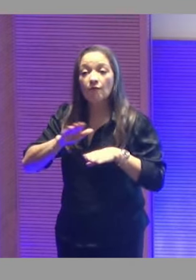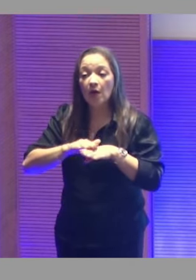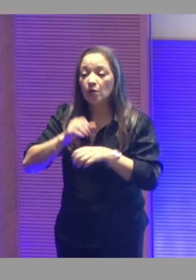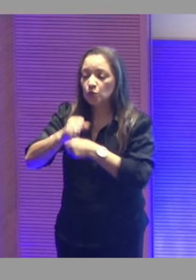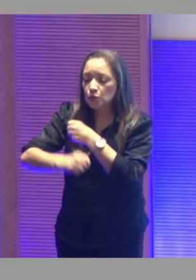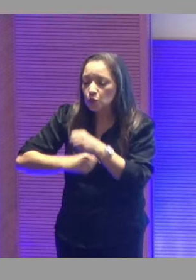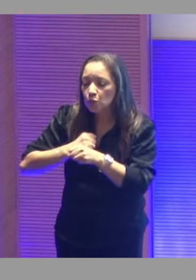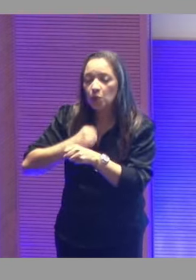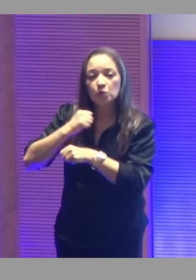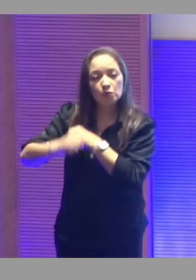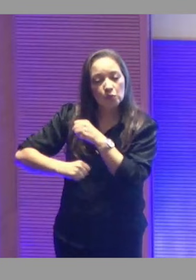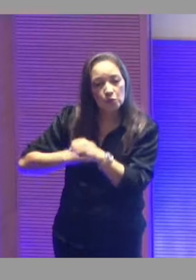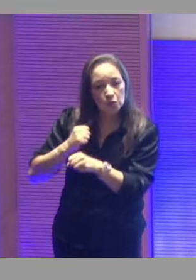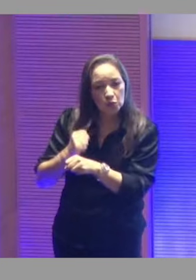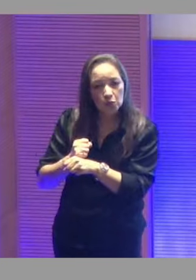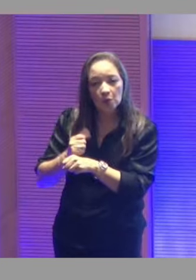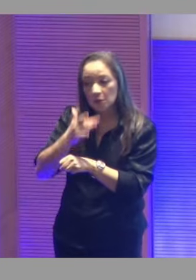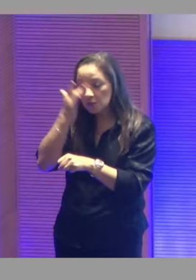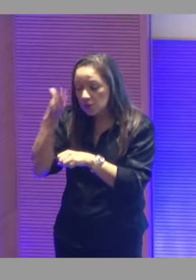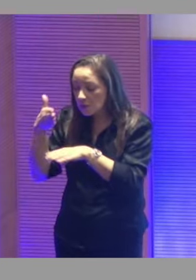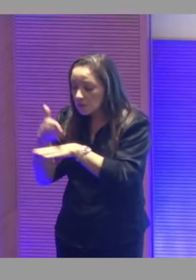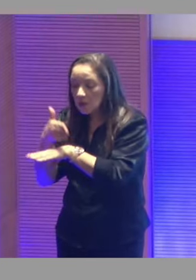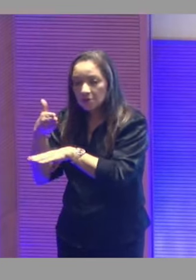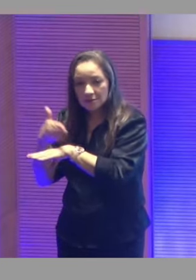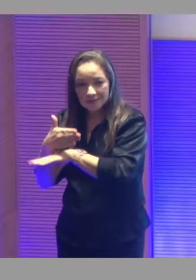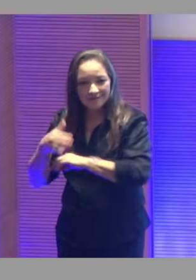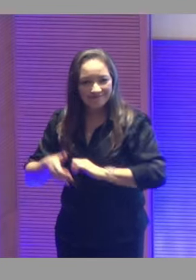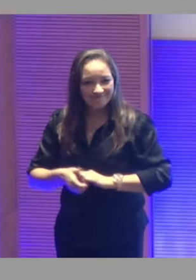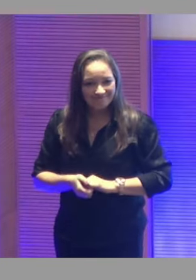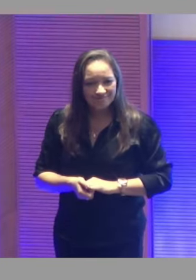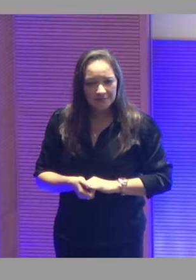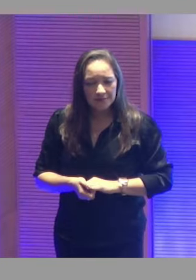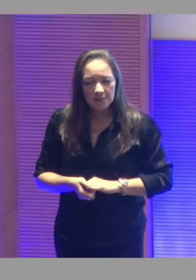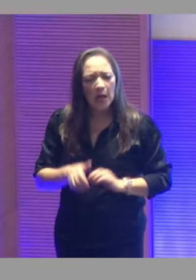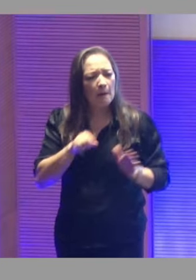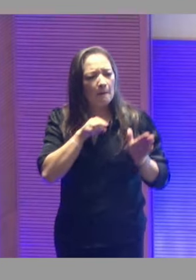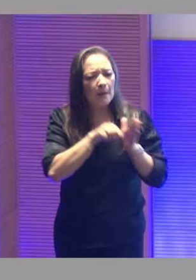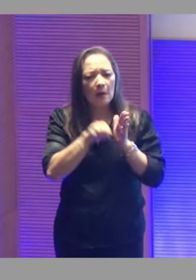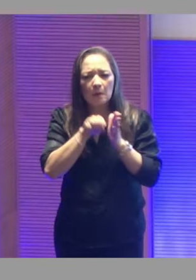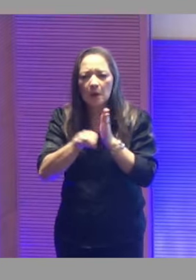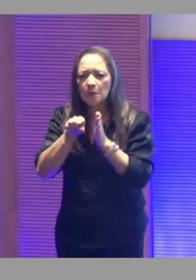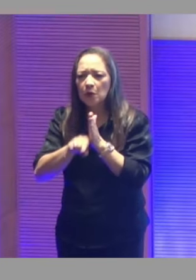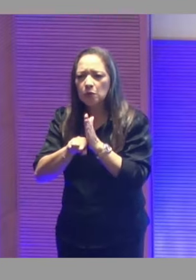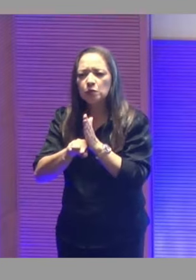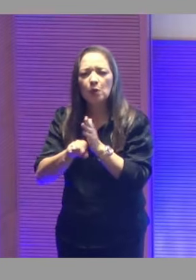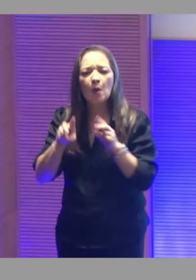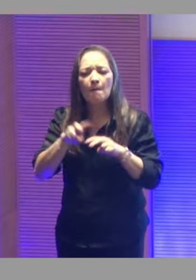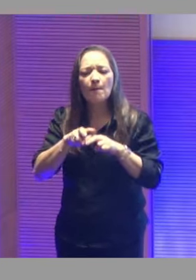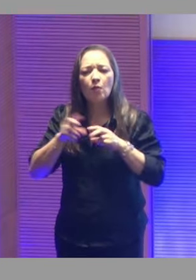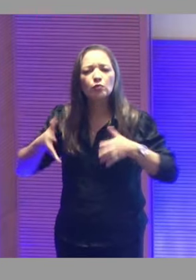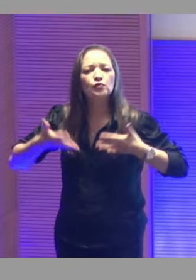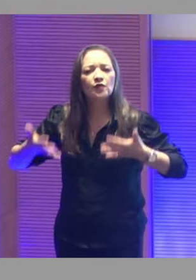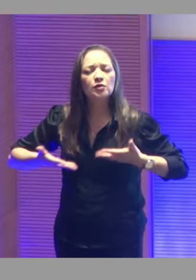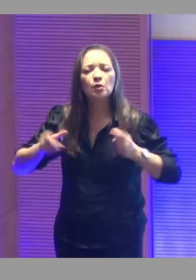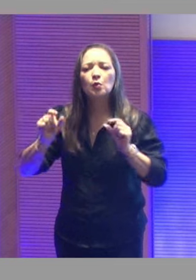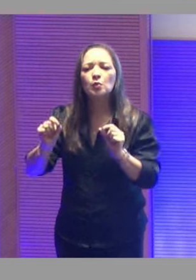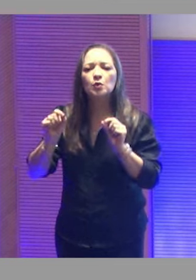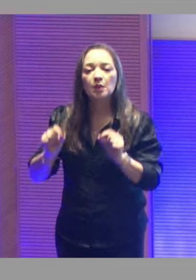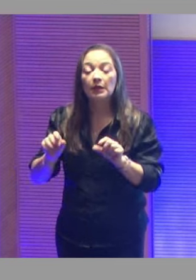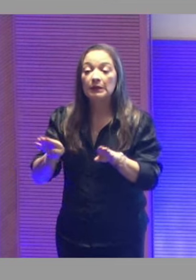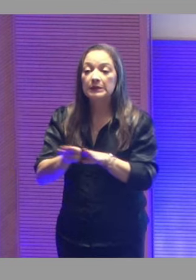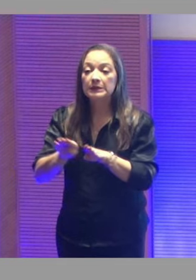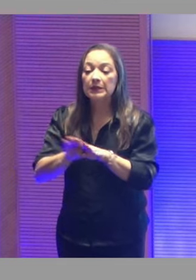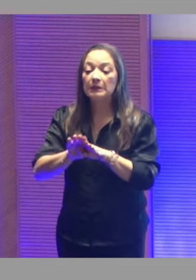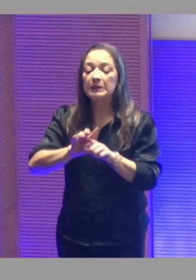do do programa na qual a gente pergunta quais são as motivações e quais são os desafios para a contabilização